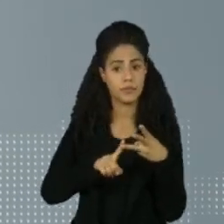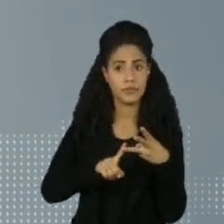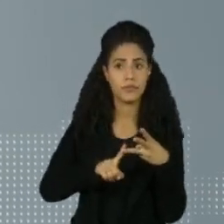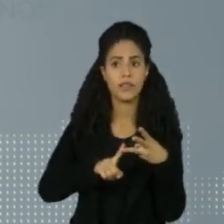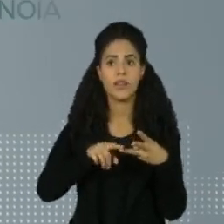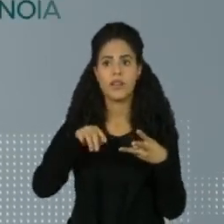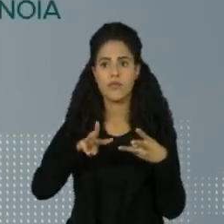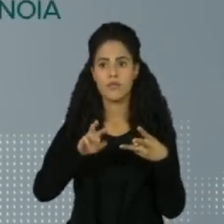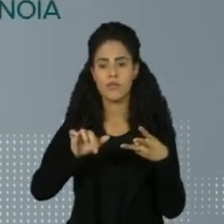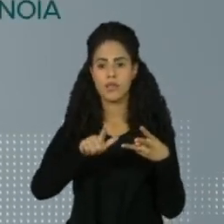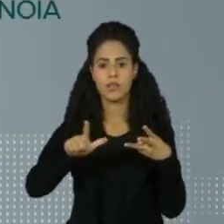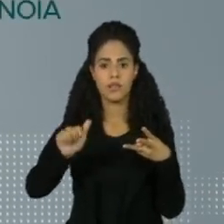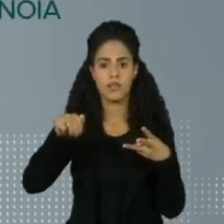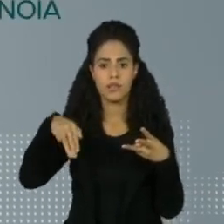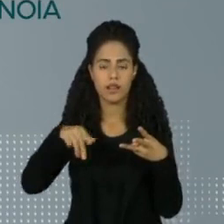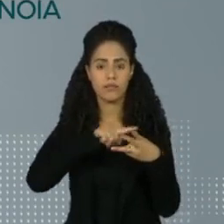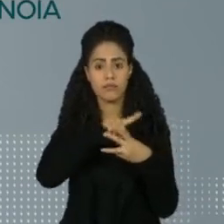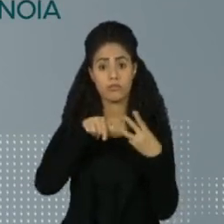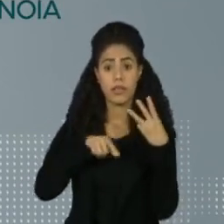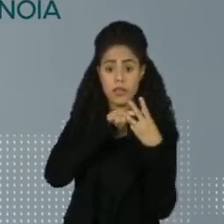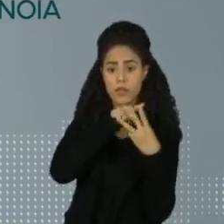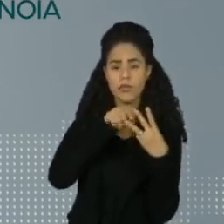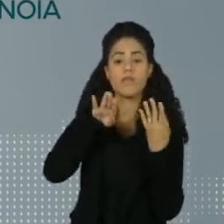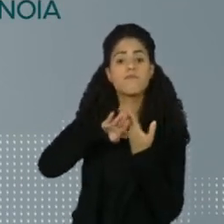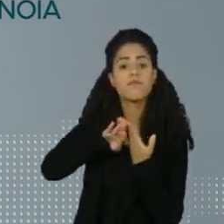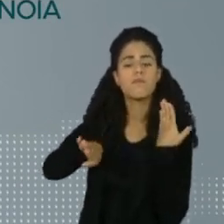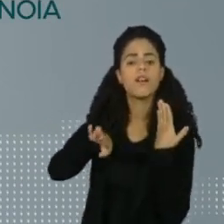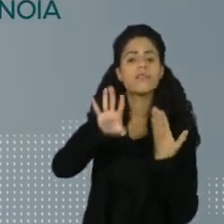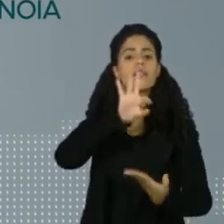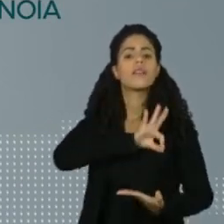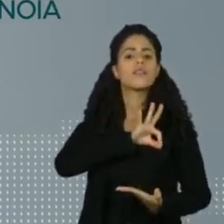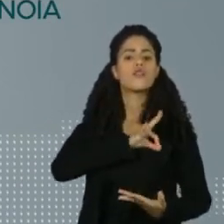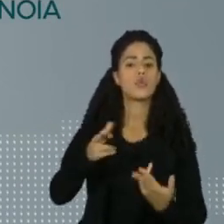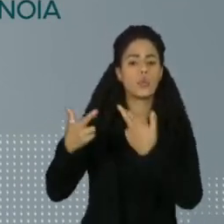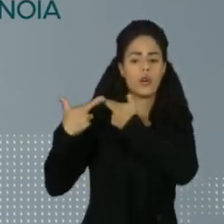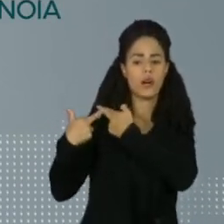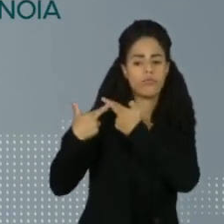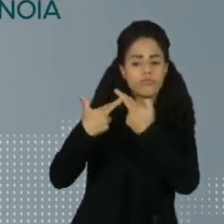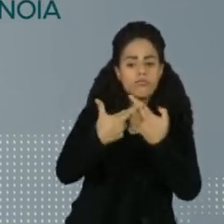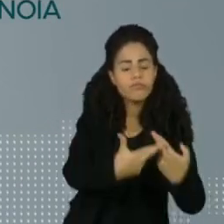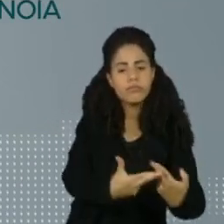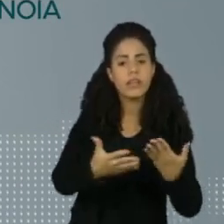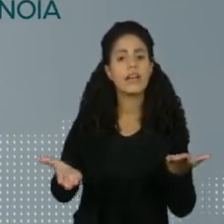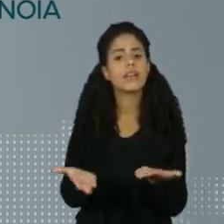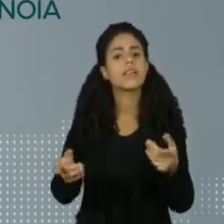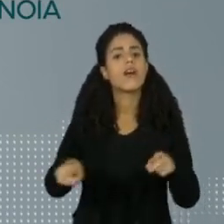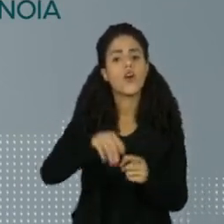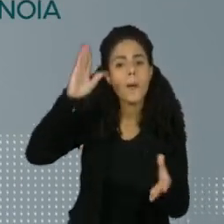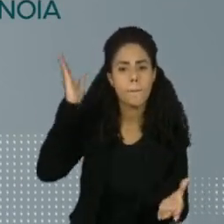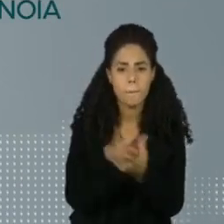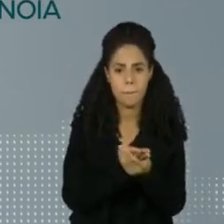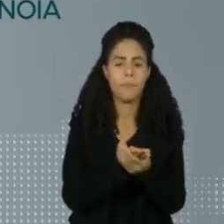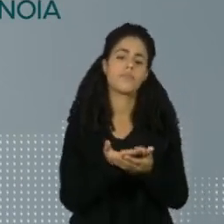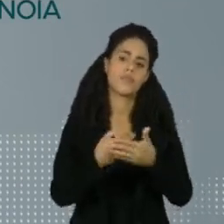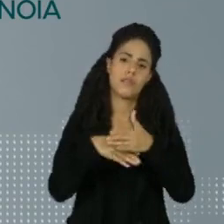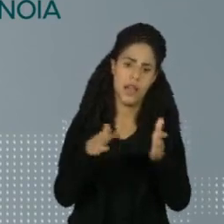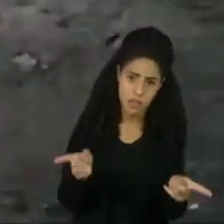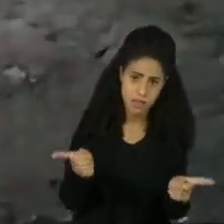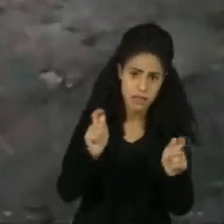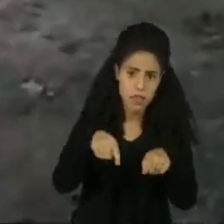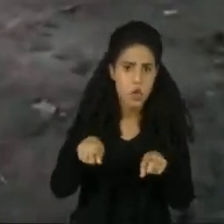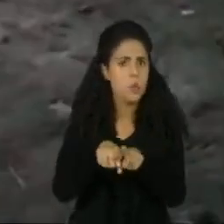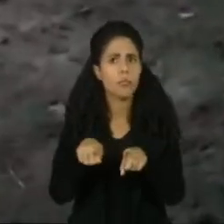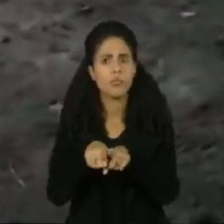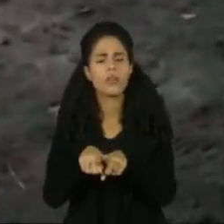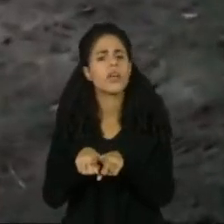Willian de Barros foram afastados das funções e respondem a procedimento administrativo disciplinar